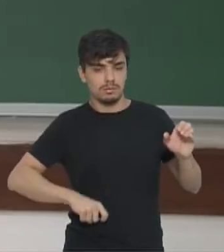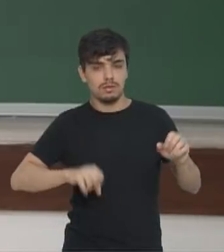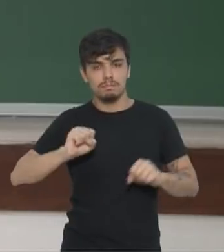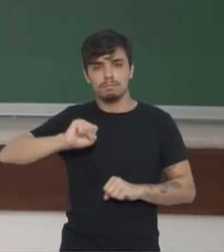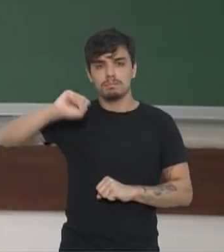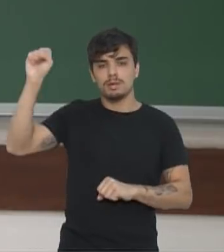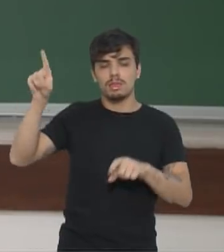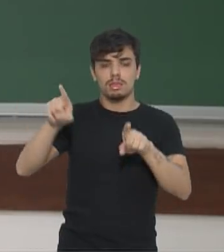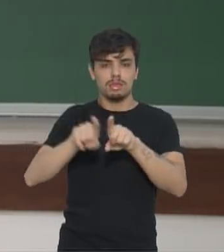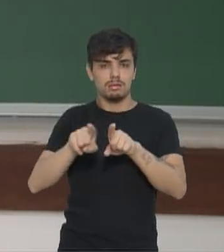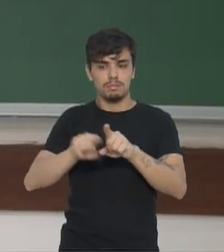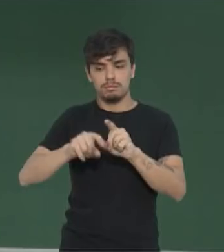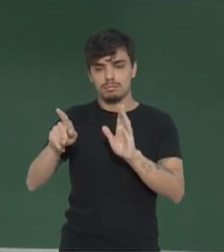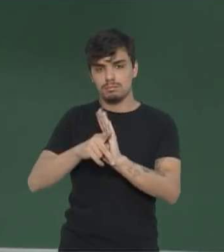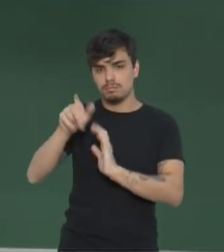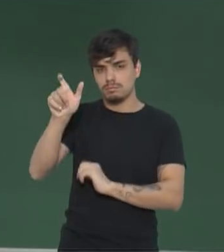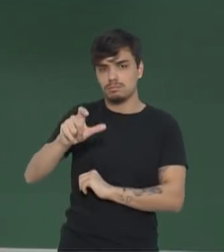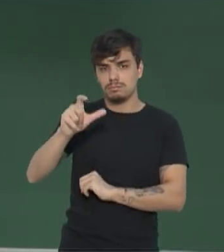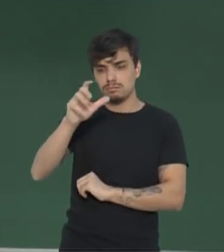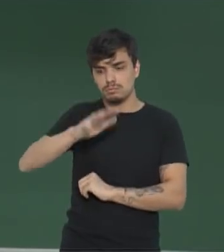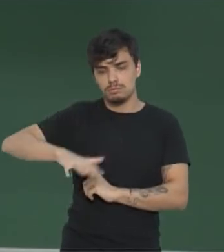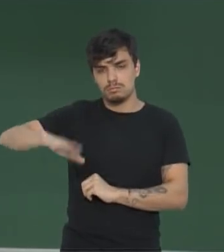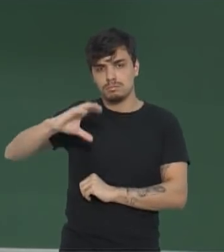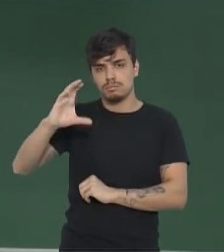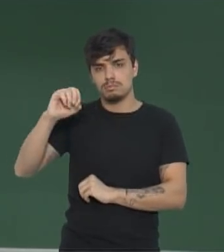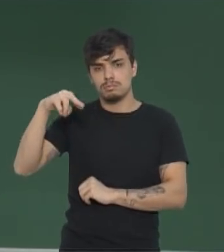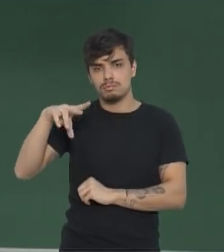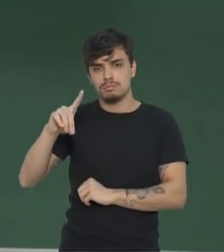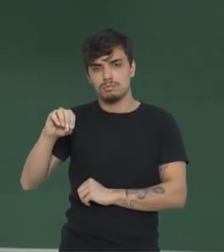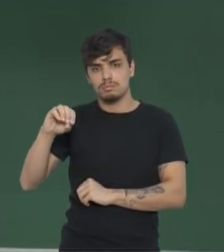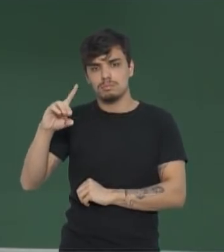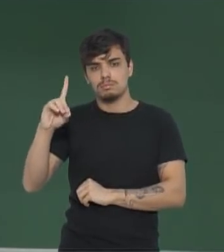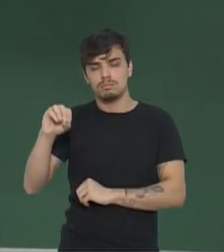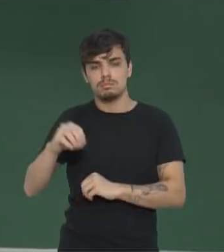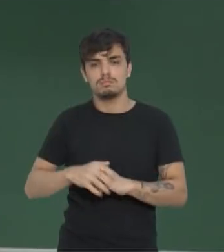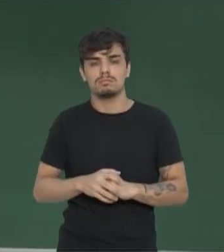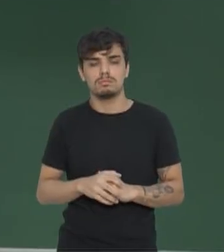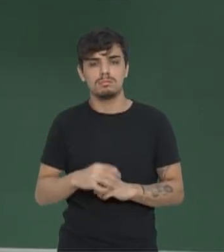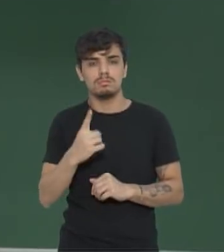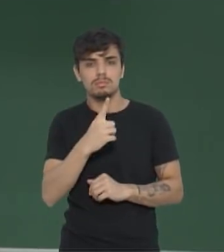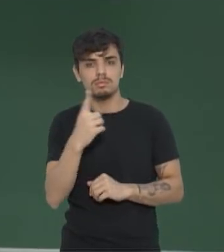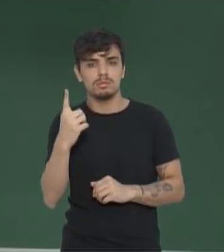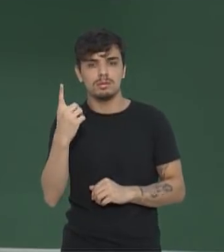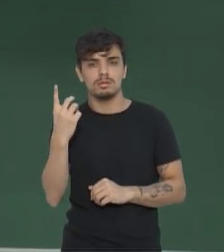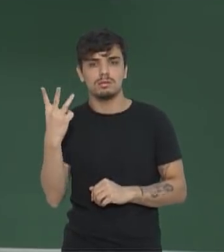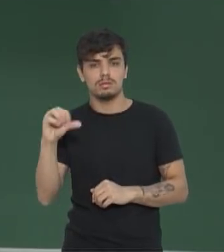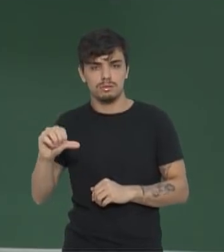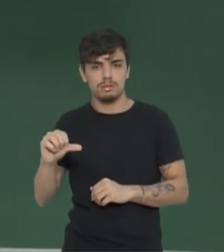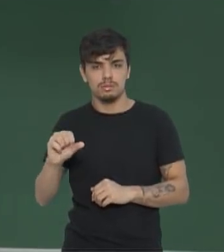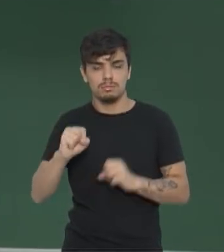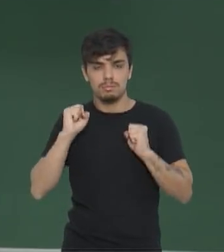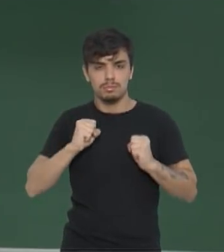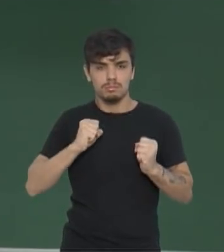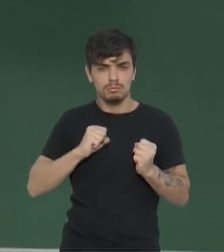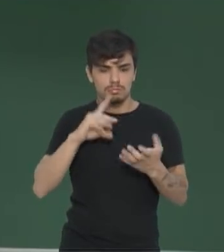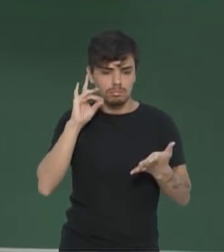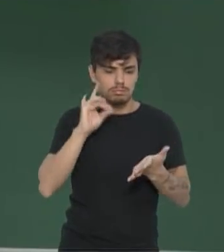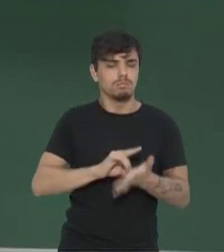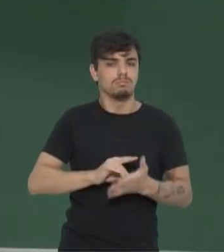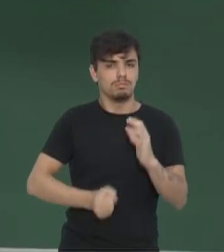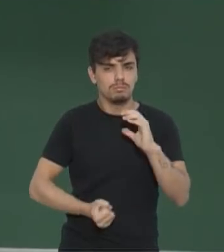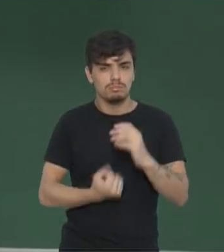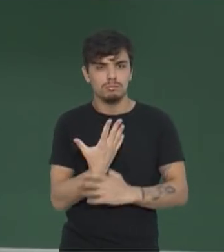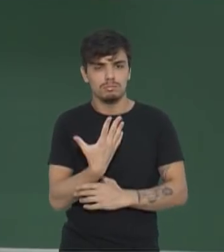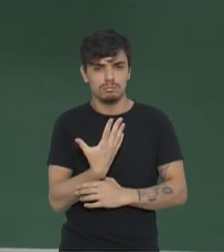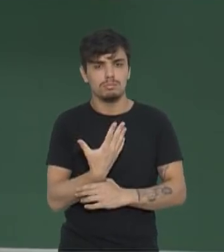do condado, a formação do reino de Portucalense, 1139, que nós podemos cravar a